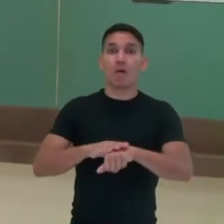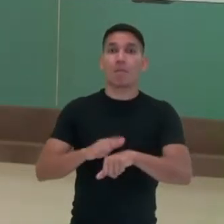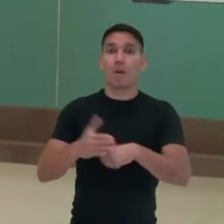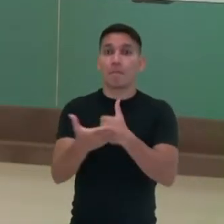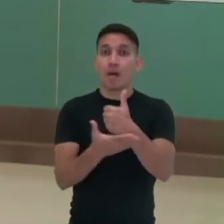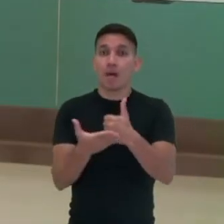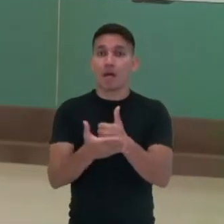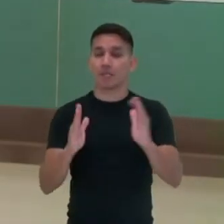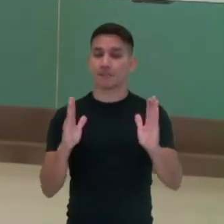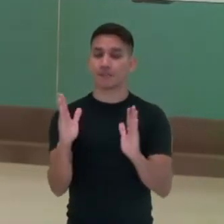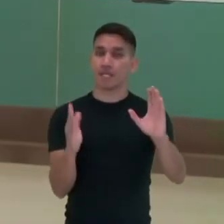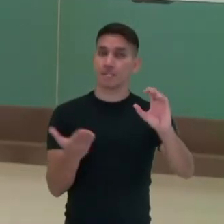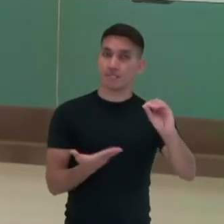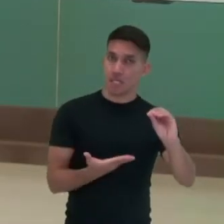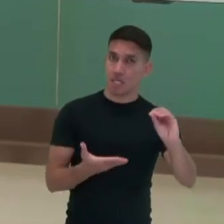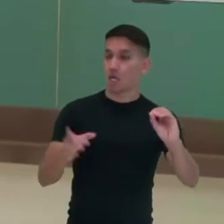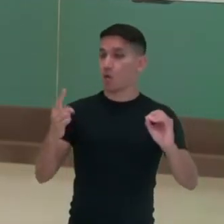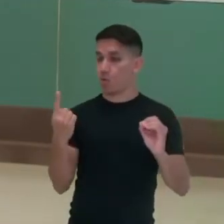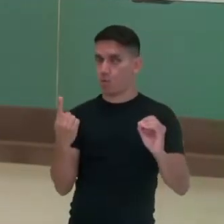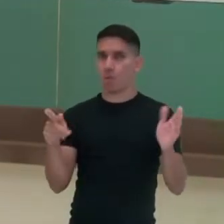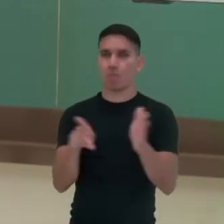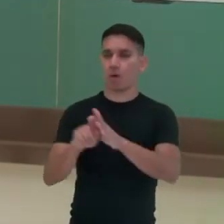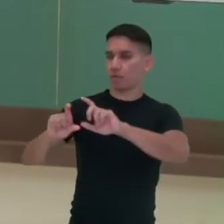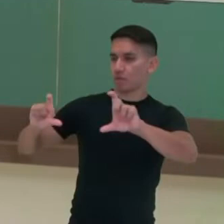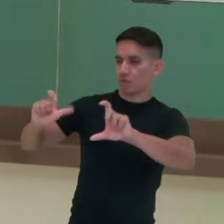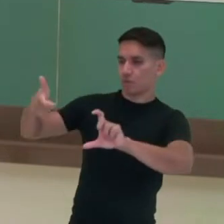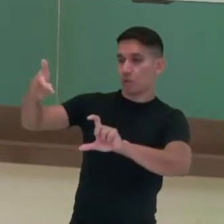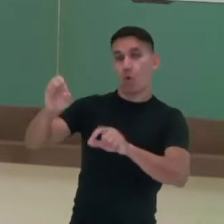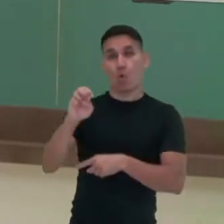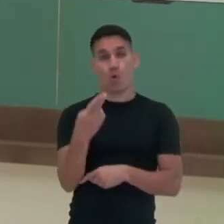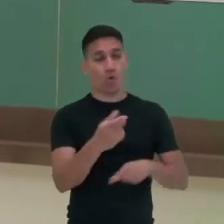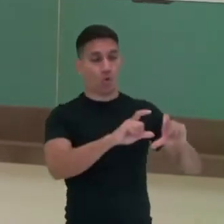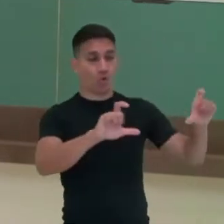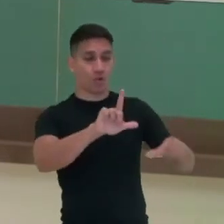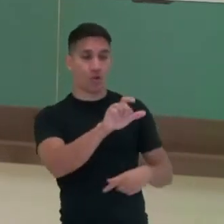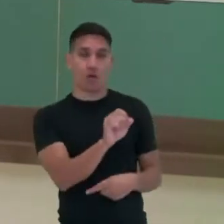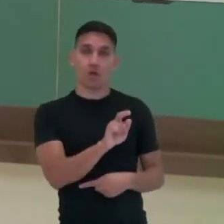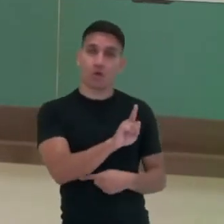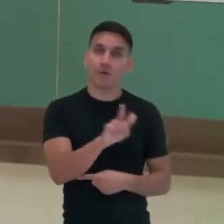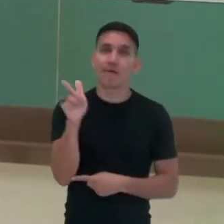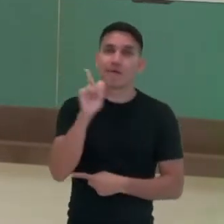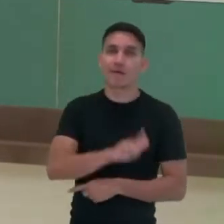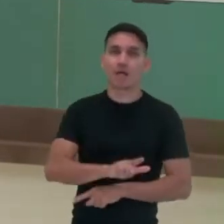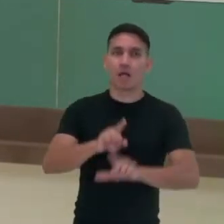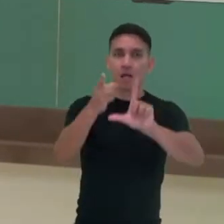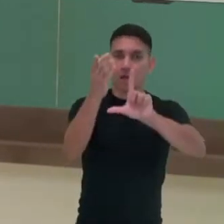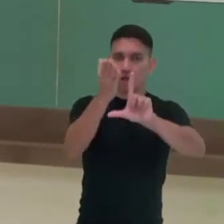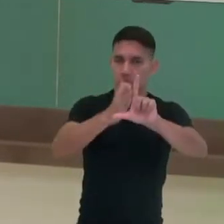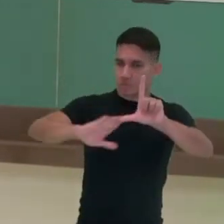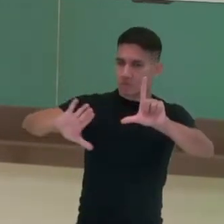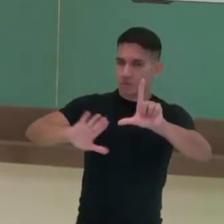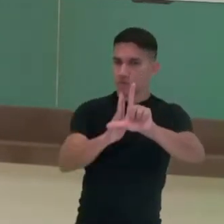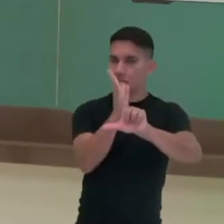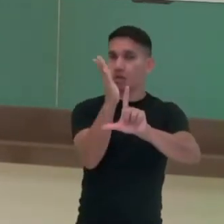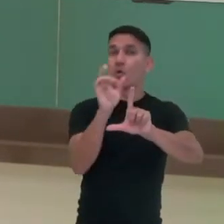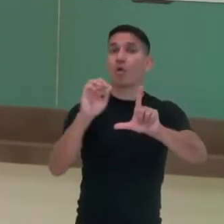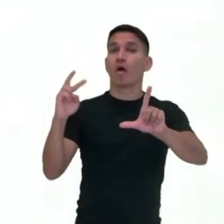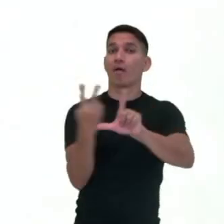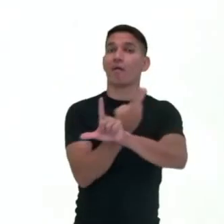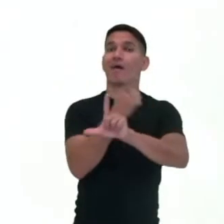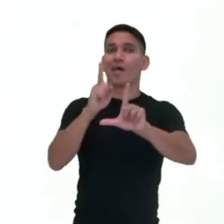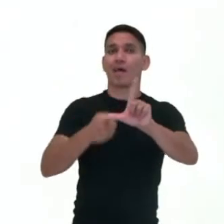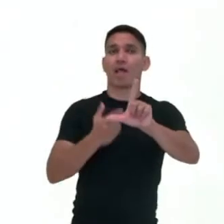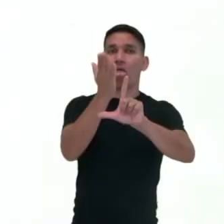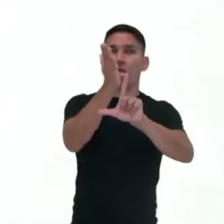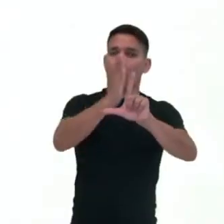0 e 1, tanto para a função exponencial quanto para a logarítmica, o gráfico, a nossa curva é